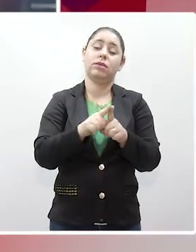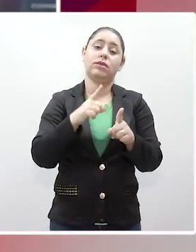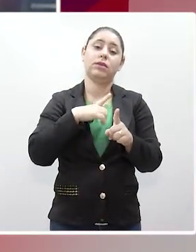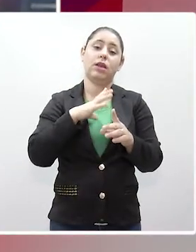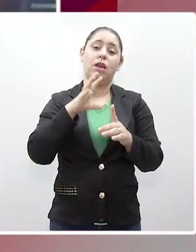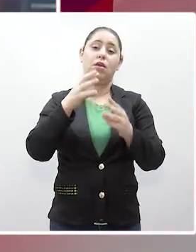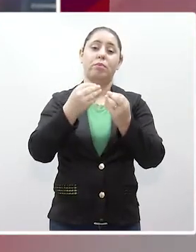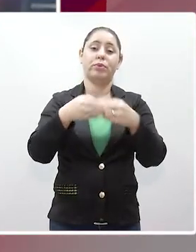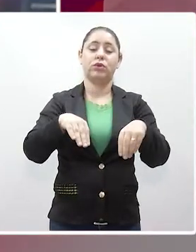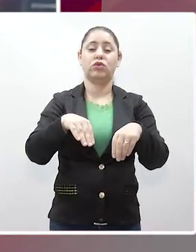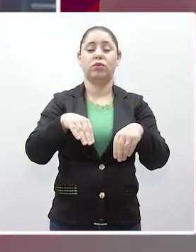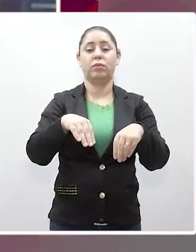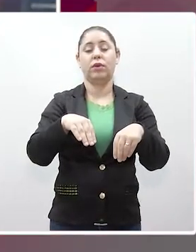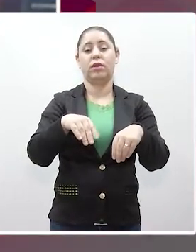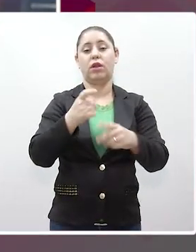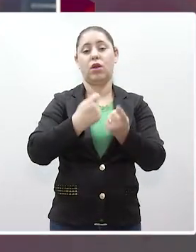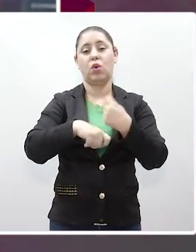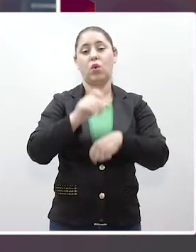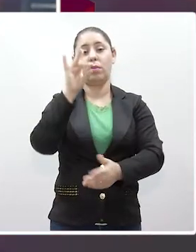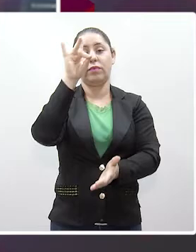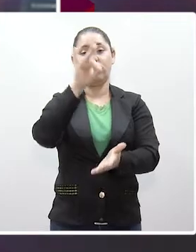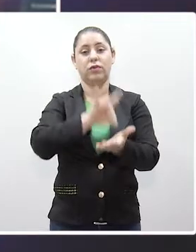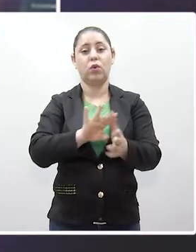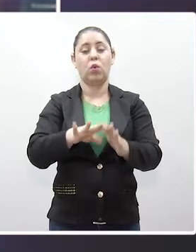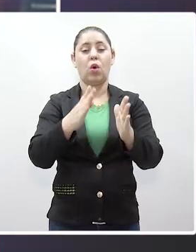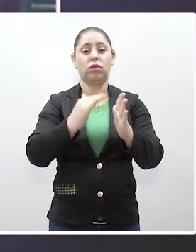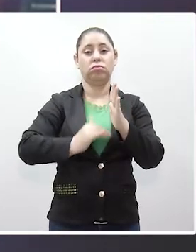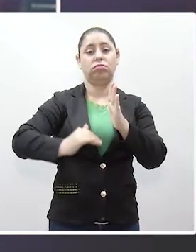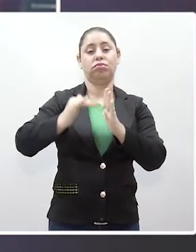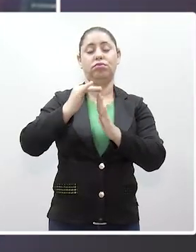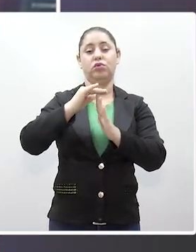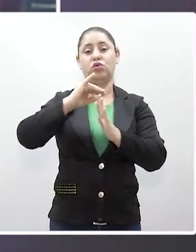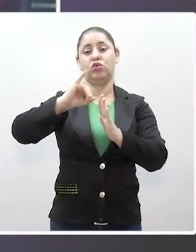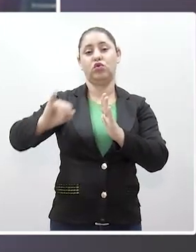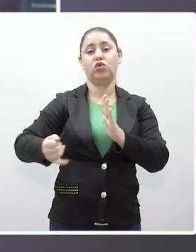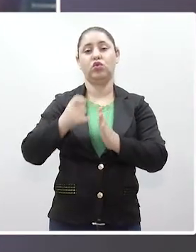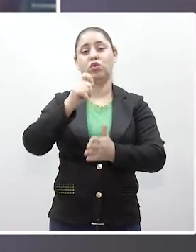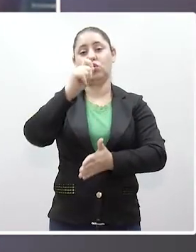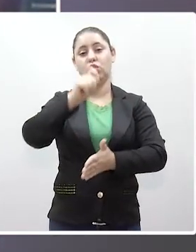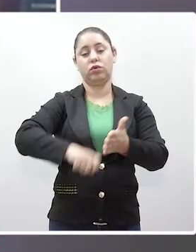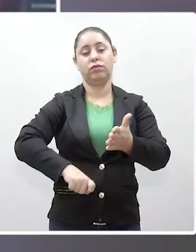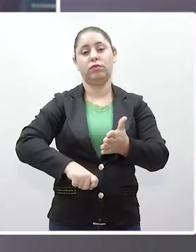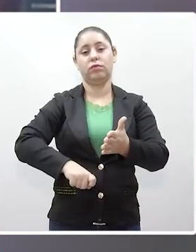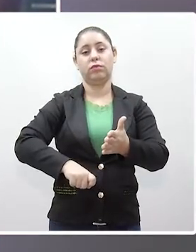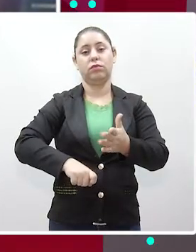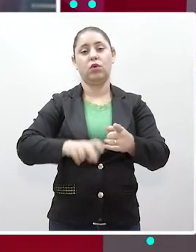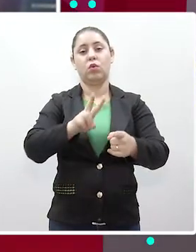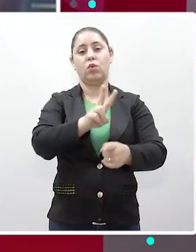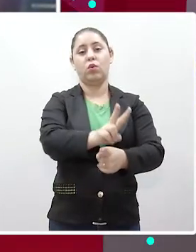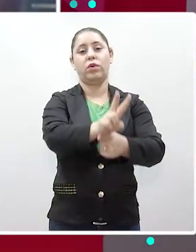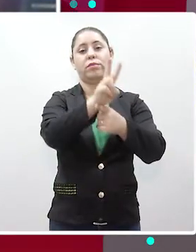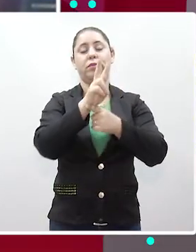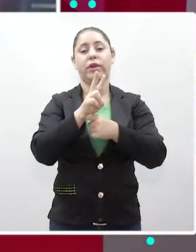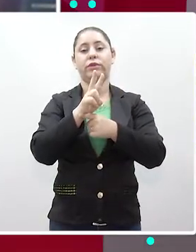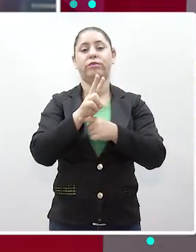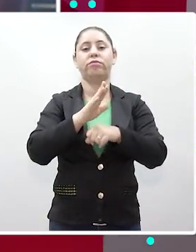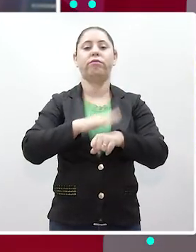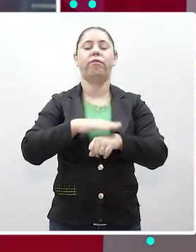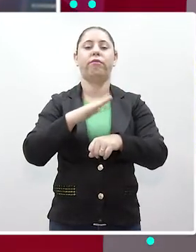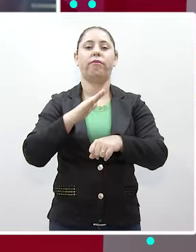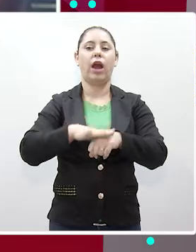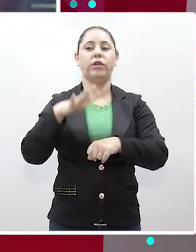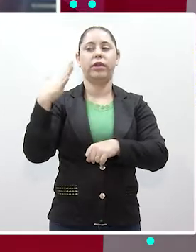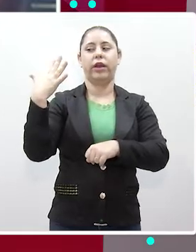negativo na economia real, porque quando você sobe a taxa básica de juros, os empréstimos tendem a ficar mais